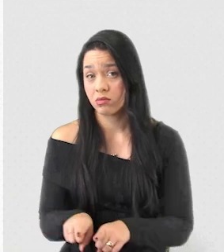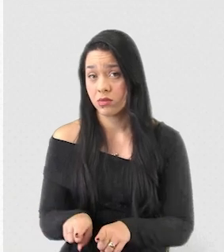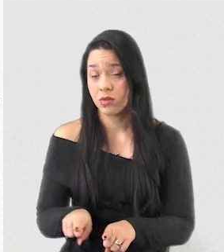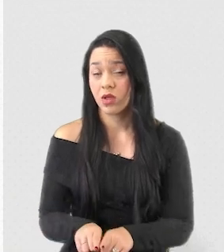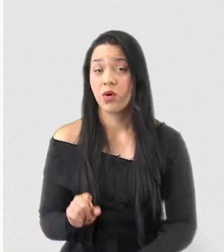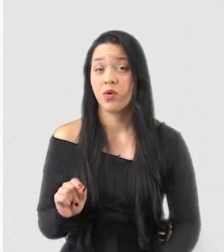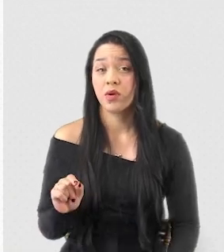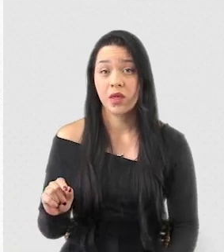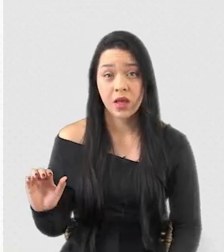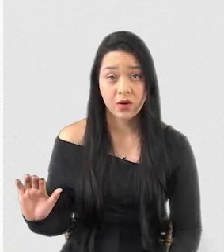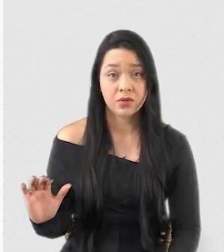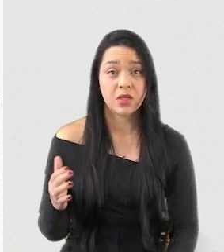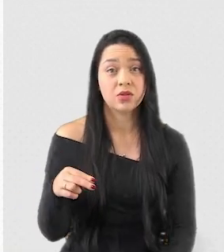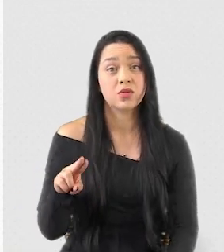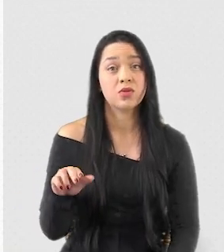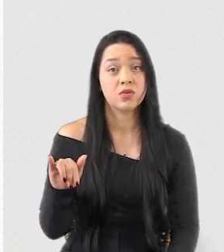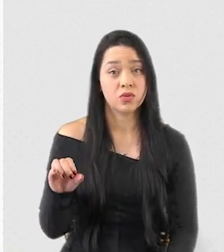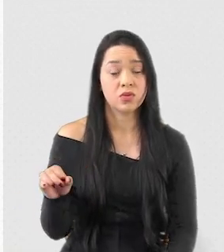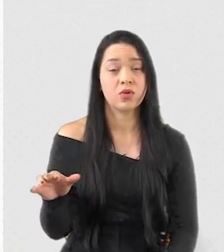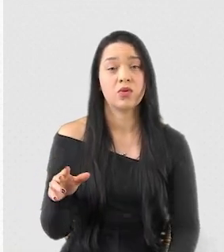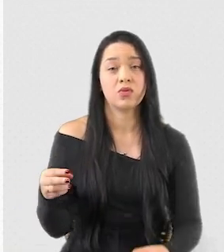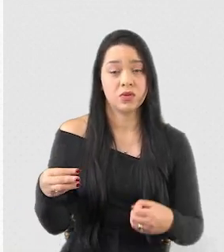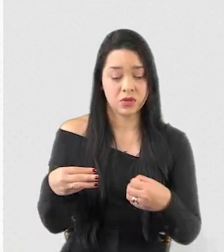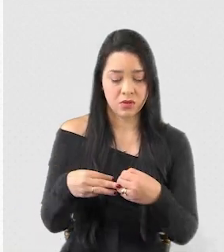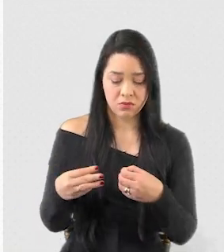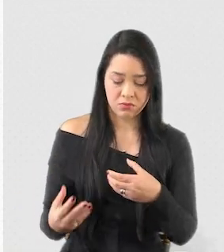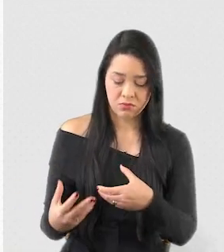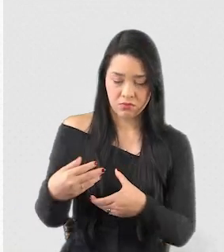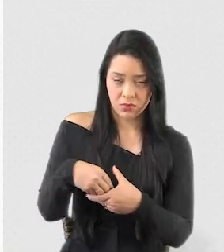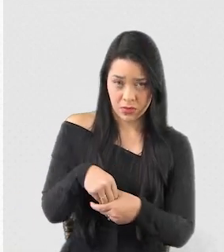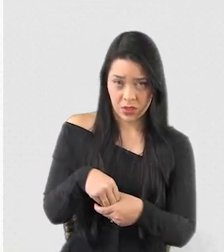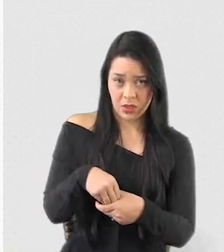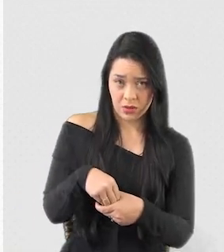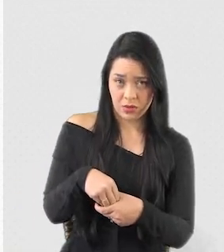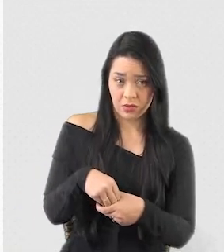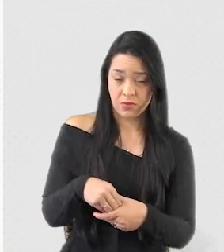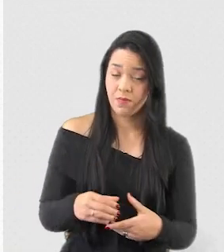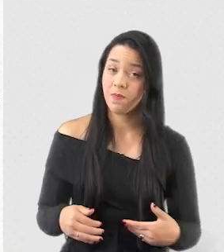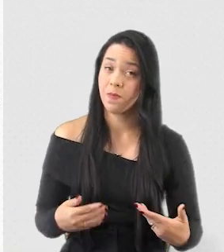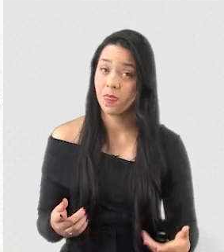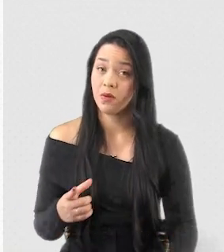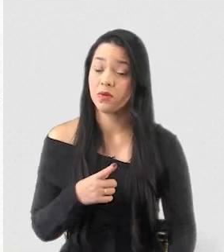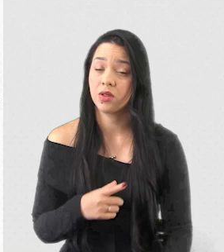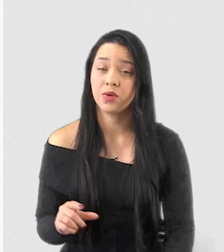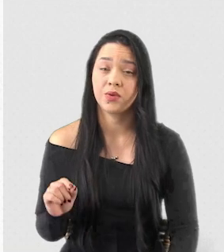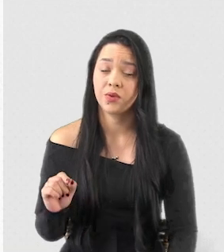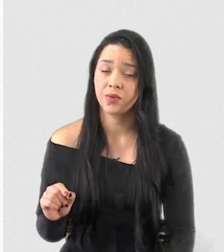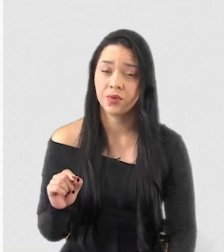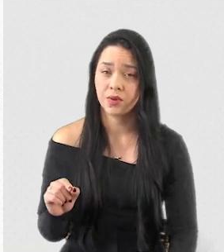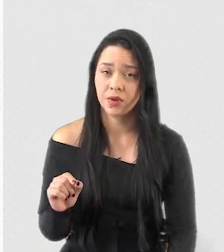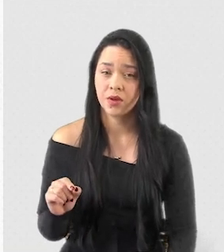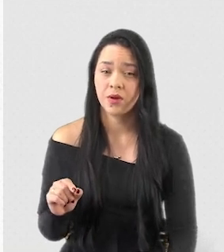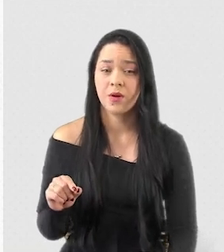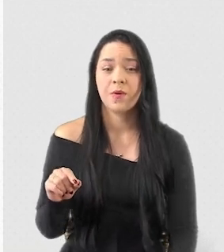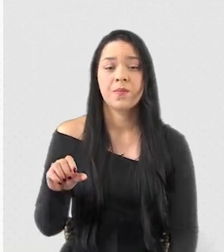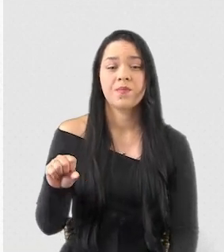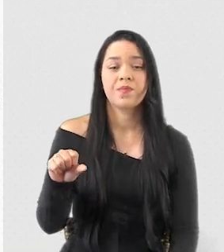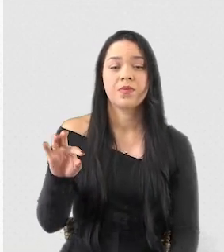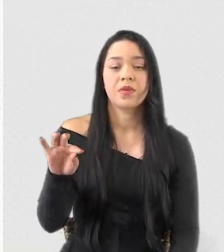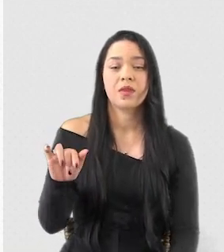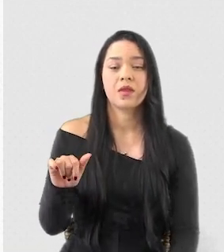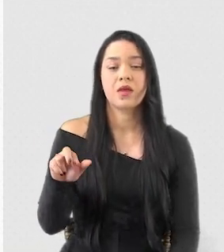duplicação elas acontecem no núcleo celular, dentro do núcleo celular, tá? Então, a gente tem aqui o start codon, né, que é